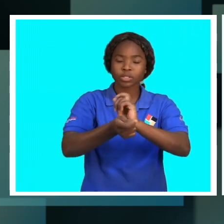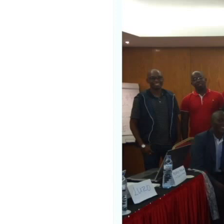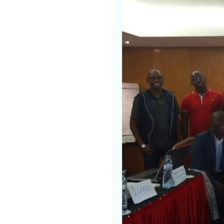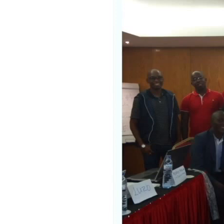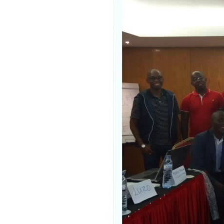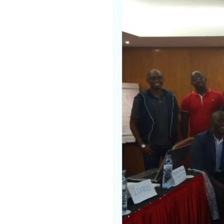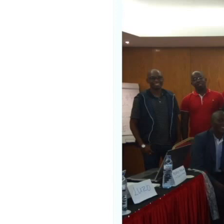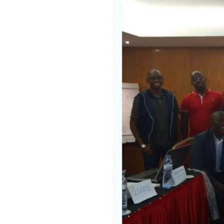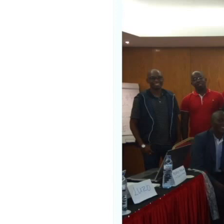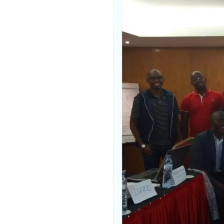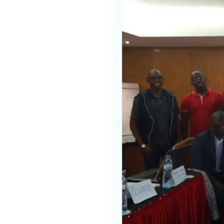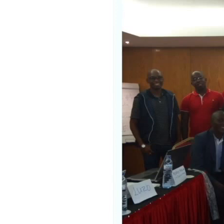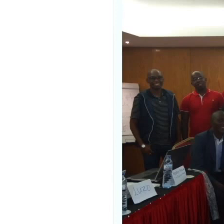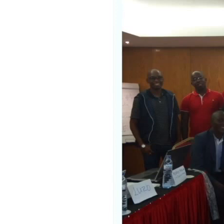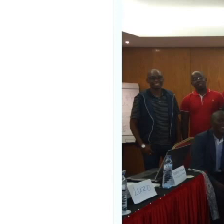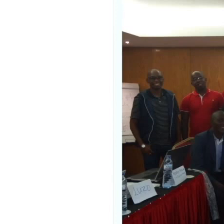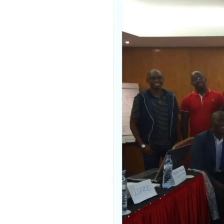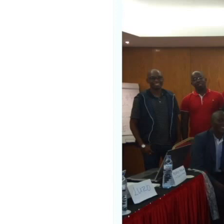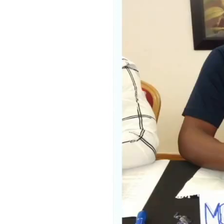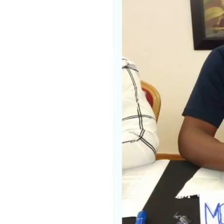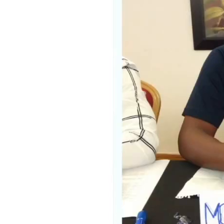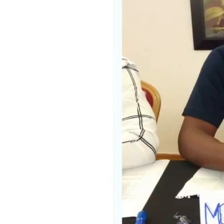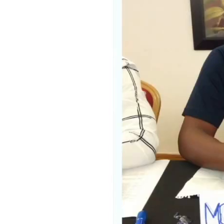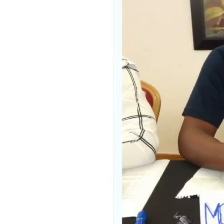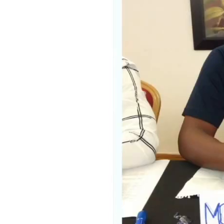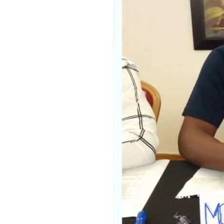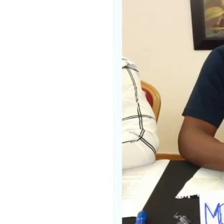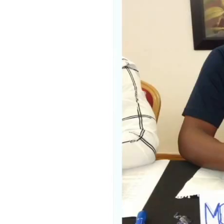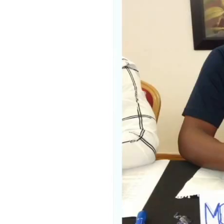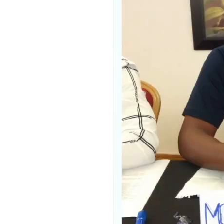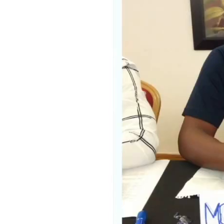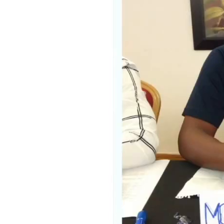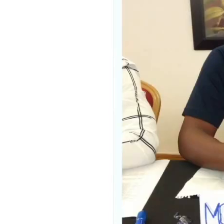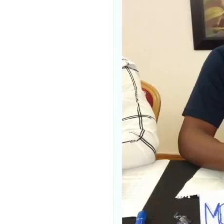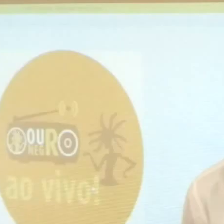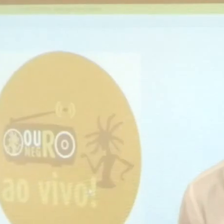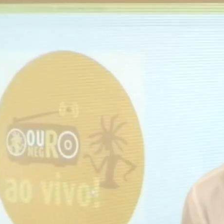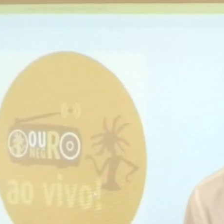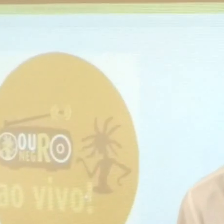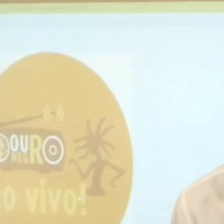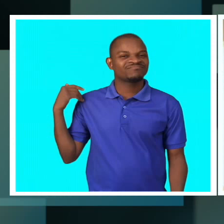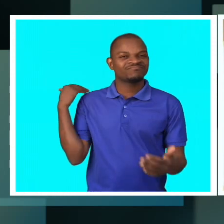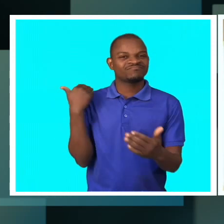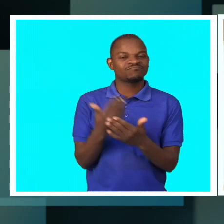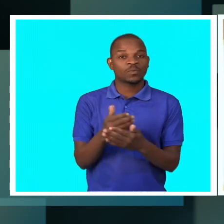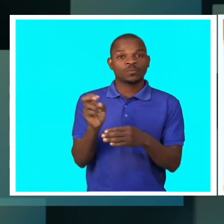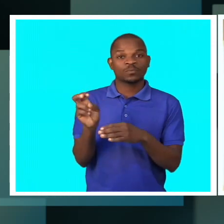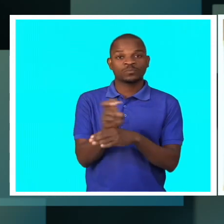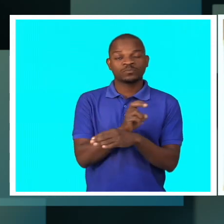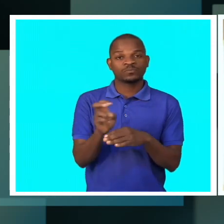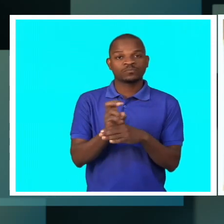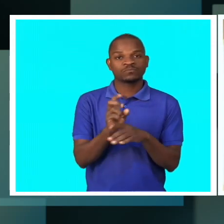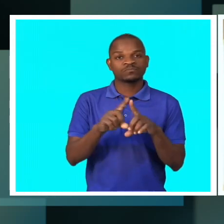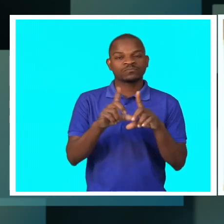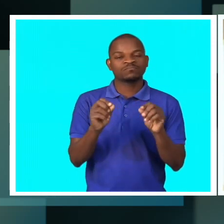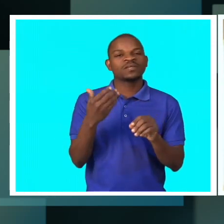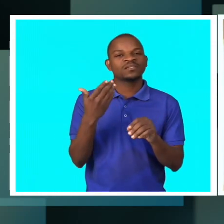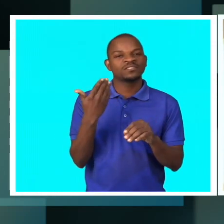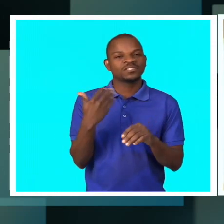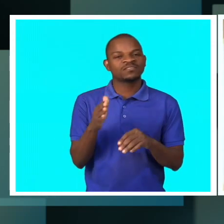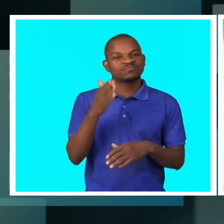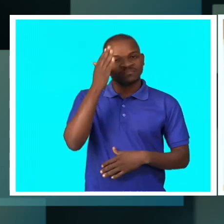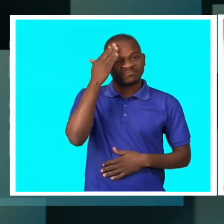programa de partilha de experiências pessoais que visam a mudança de comportamento. Vinhamos monitorando o processo,